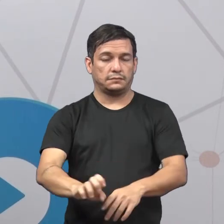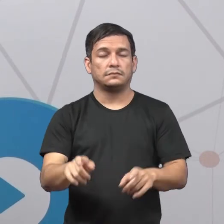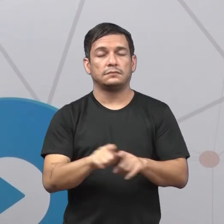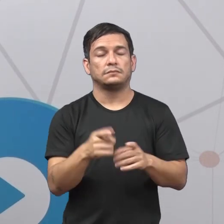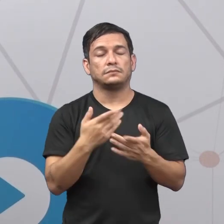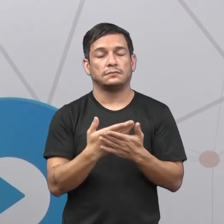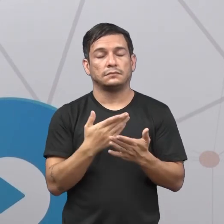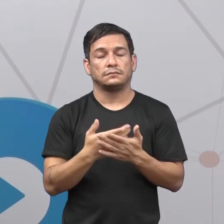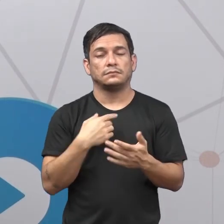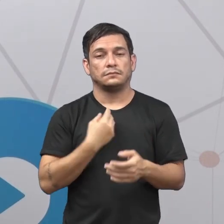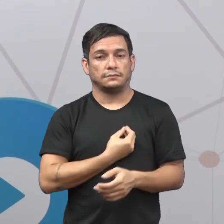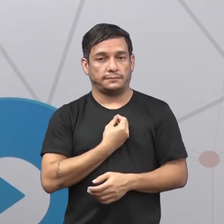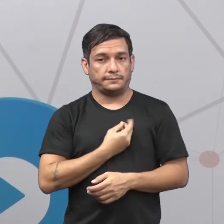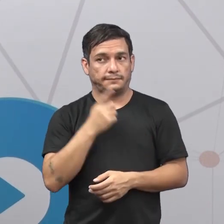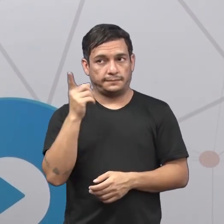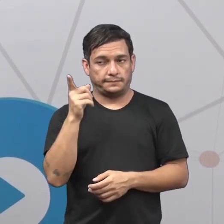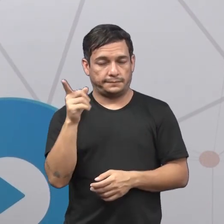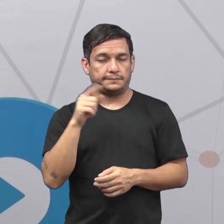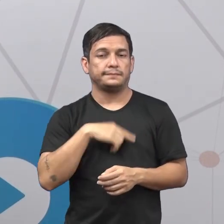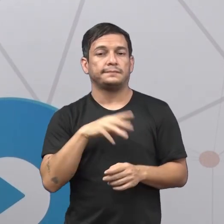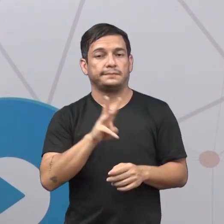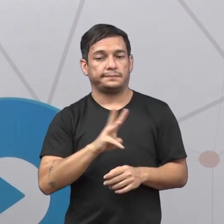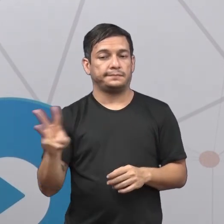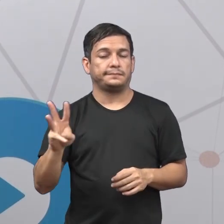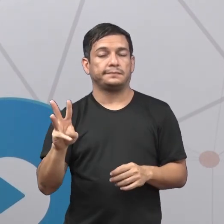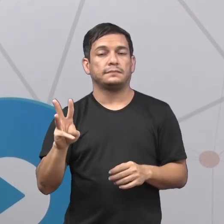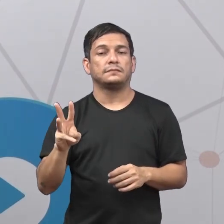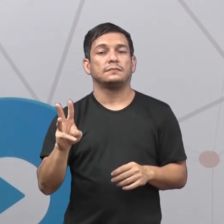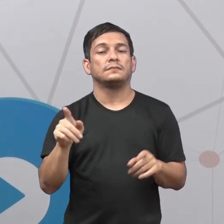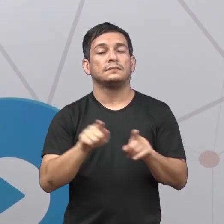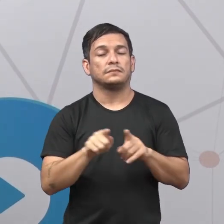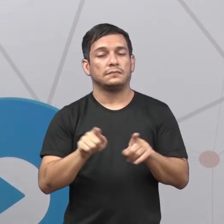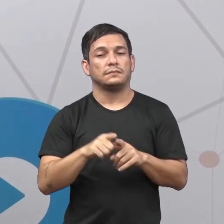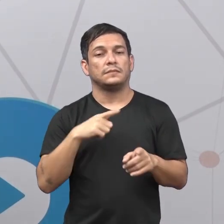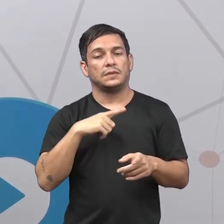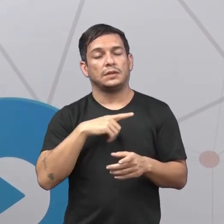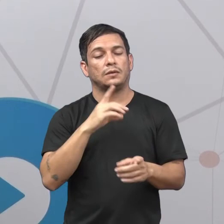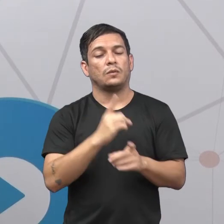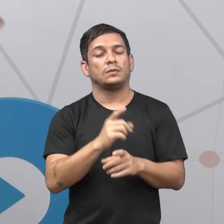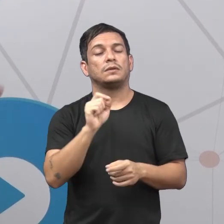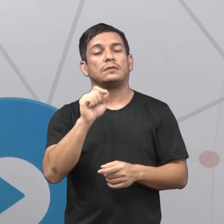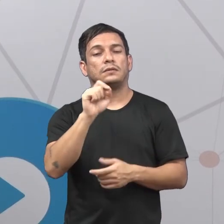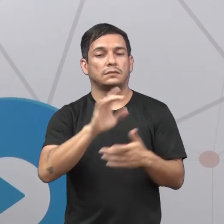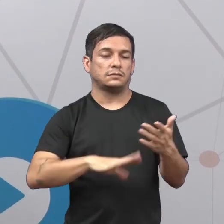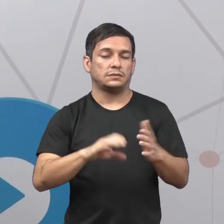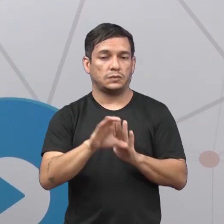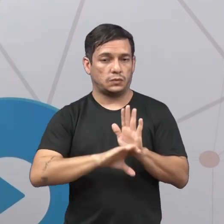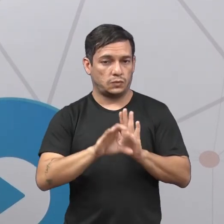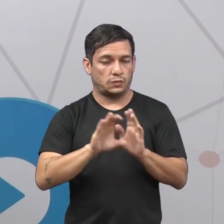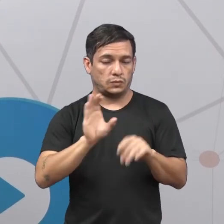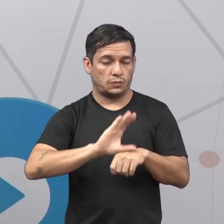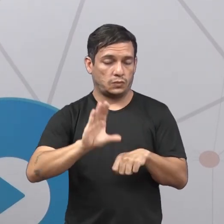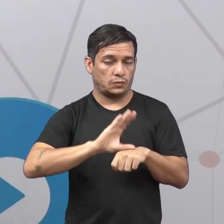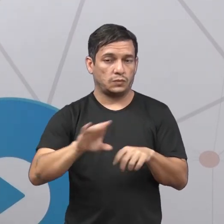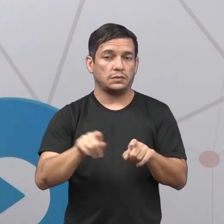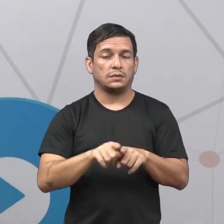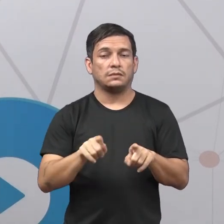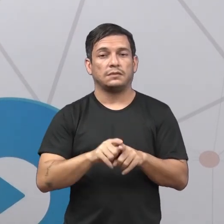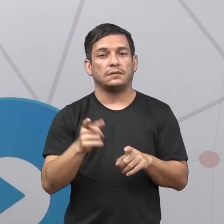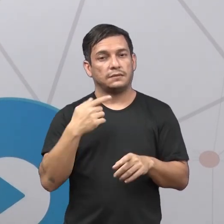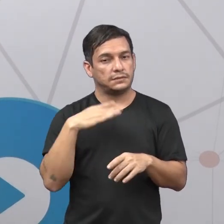as aulas vão estar disponibilizadas nessa plataforma, e nessa plataforma também vocês podem ter acesso a alguns cursos, tá?